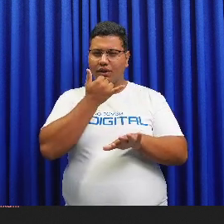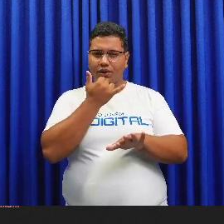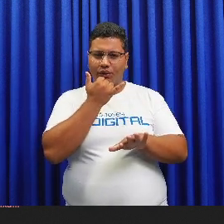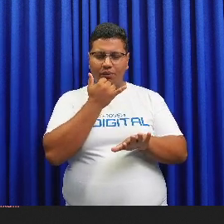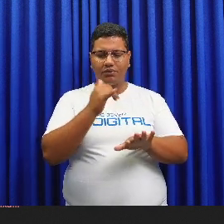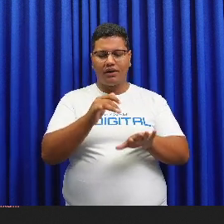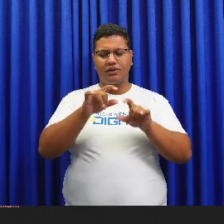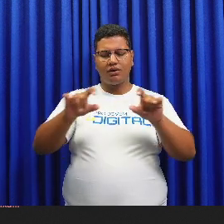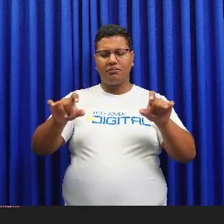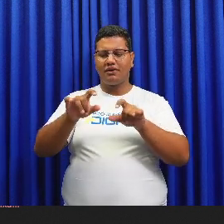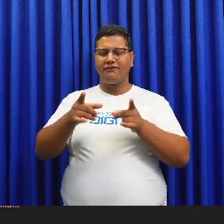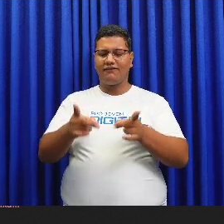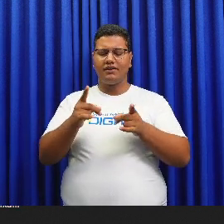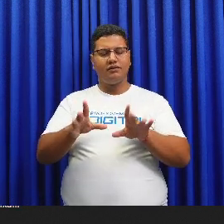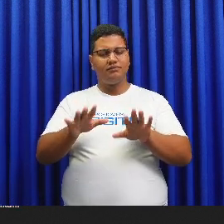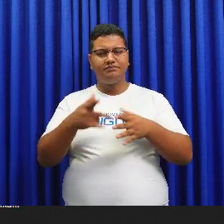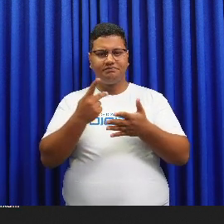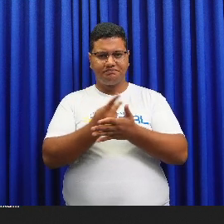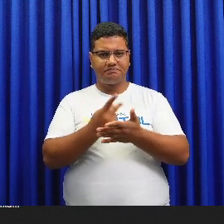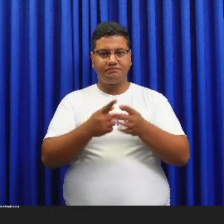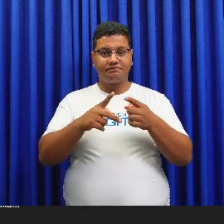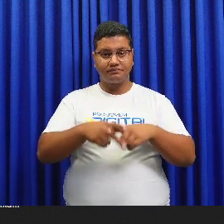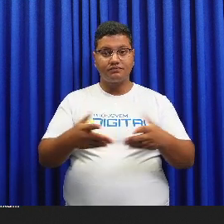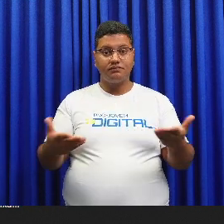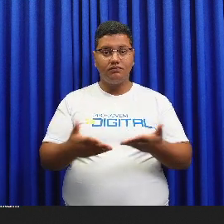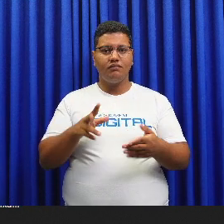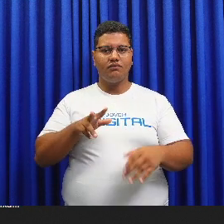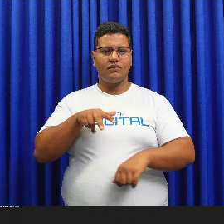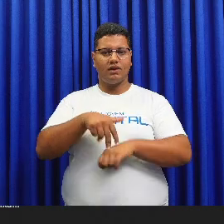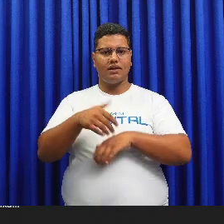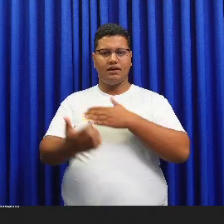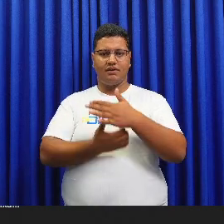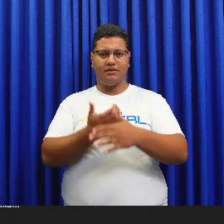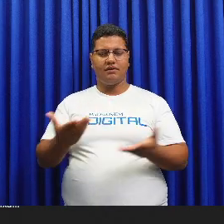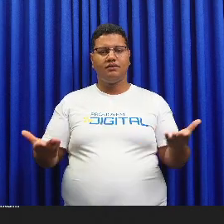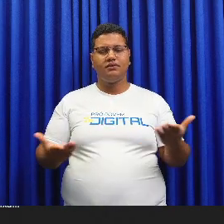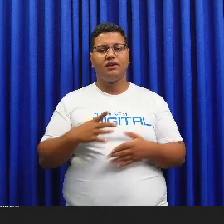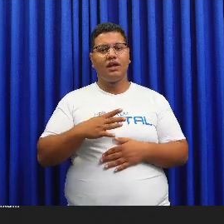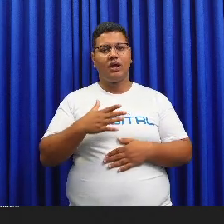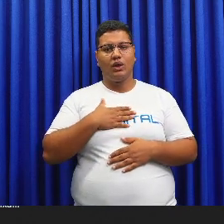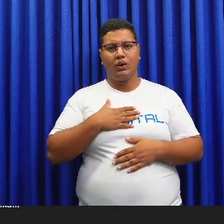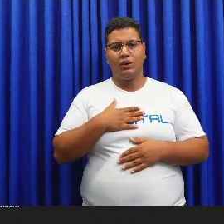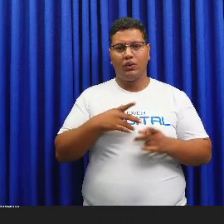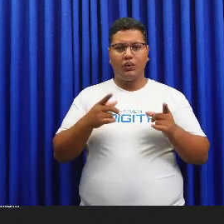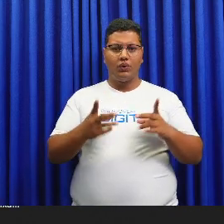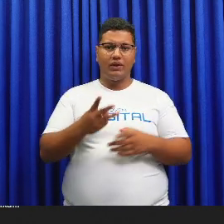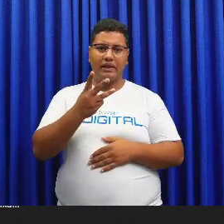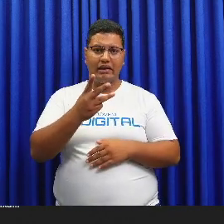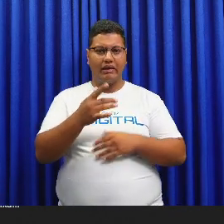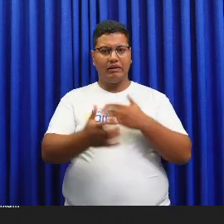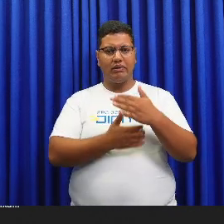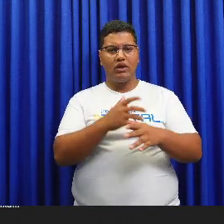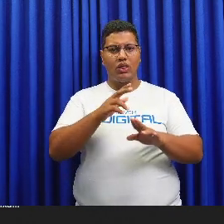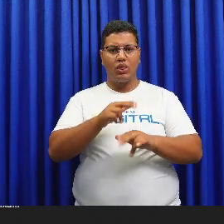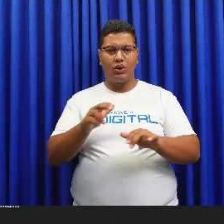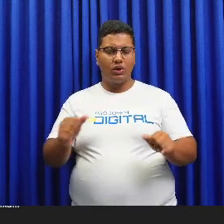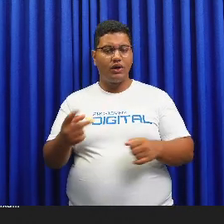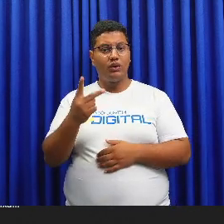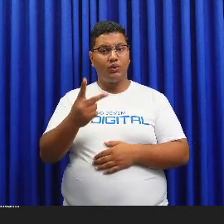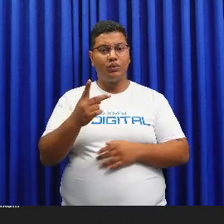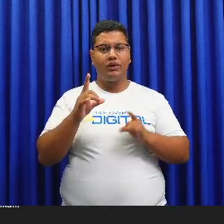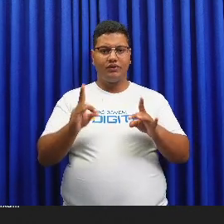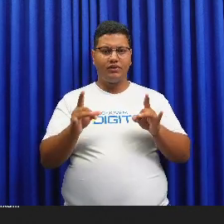cadê? Aqui, pronto, tá errado. A minha atual empresa, essa aqui eu vou apagar, porque eu nunca trabalhei em 3 empresas, só trabalhei em